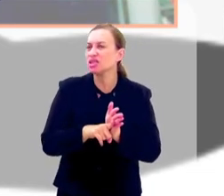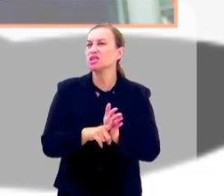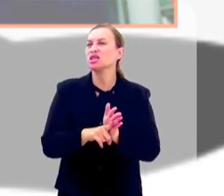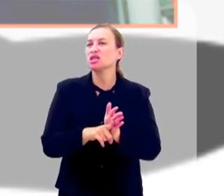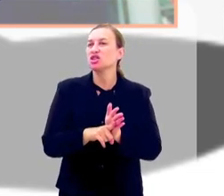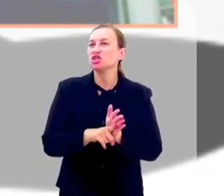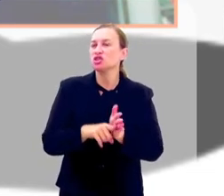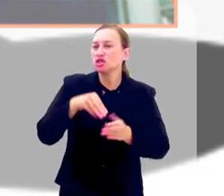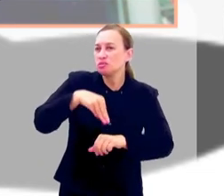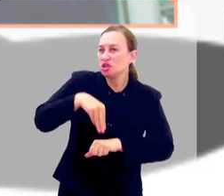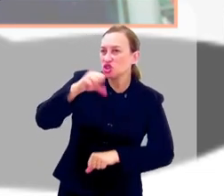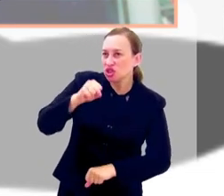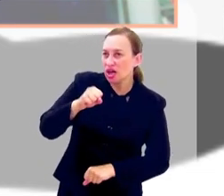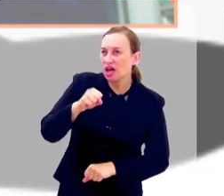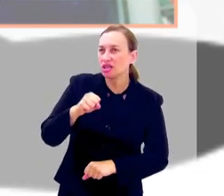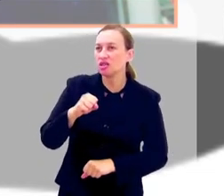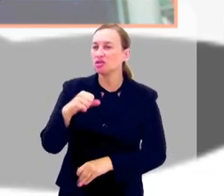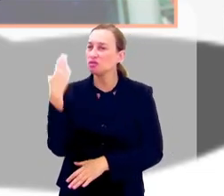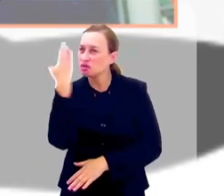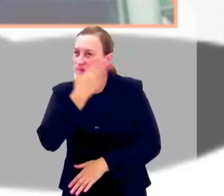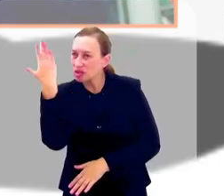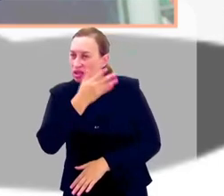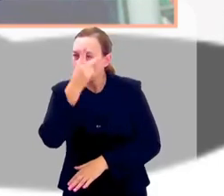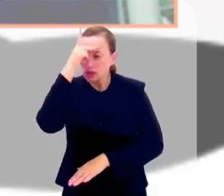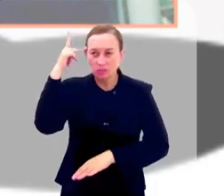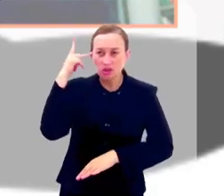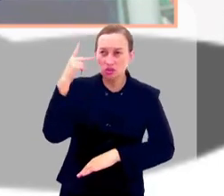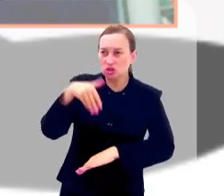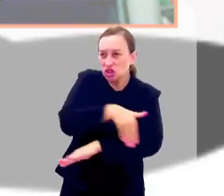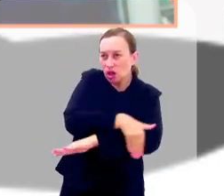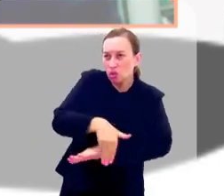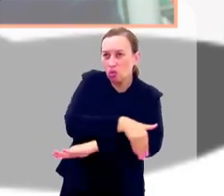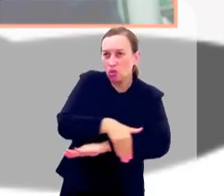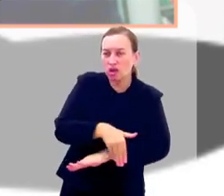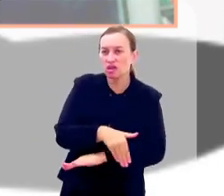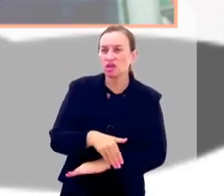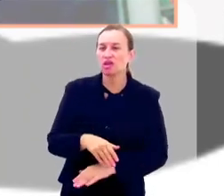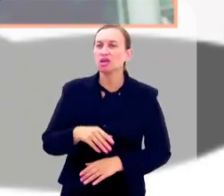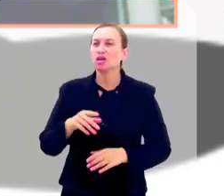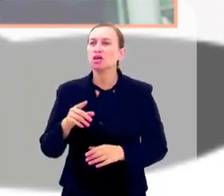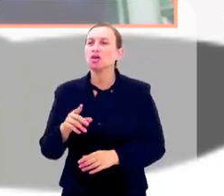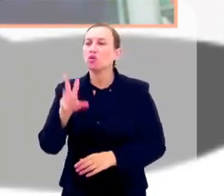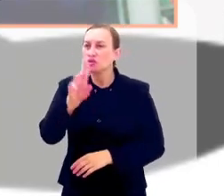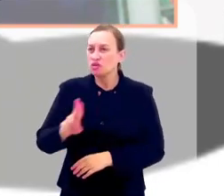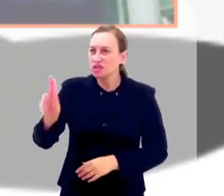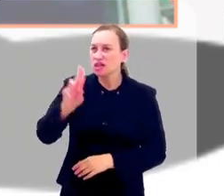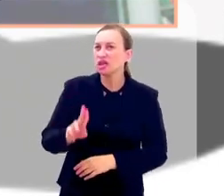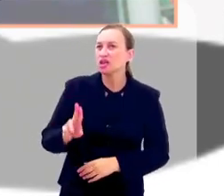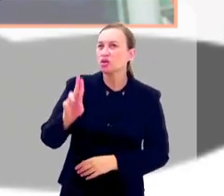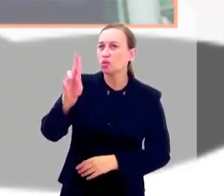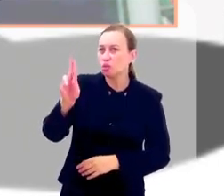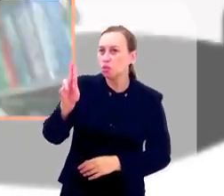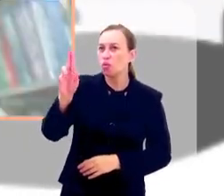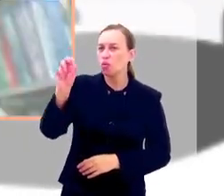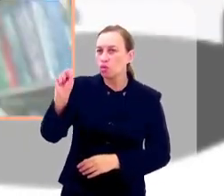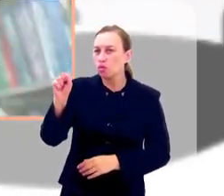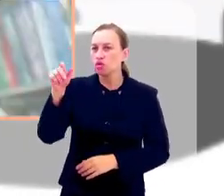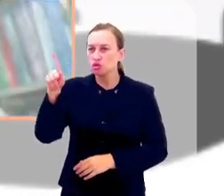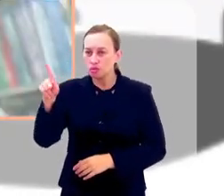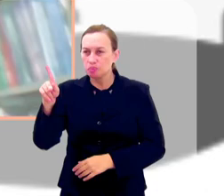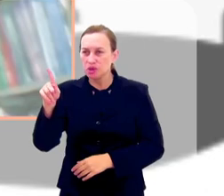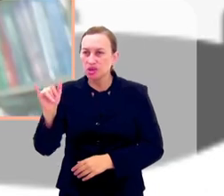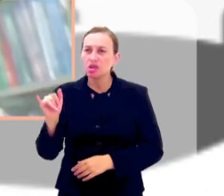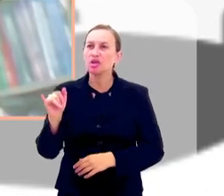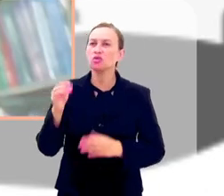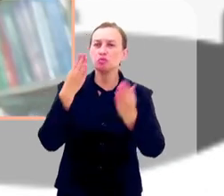de mestrado sobre invisibilidade, das pessoas na USP, tá? Uma dissertação